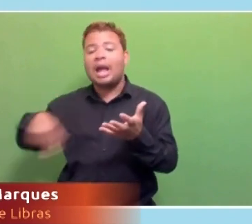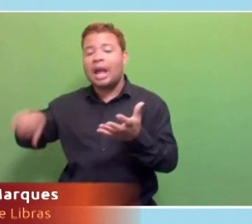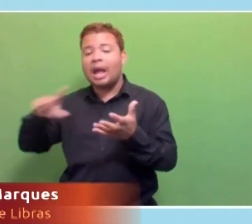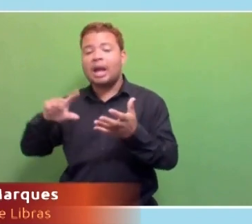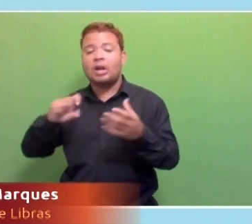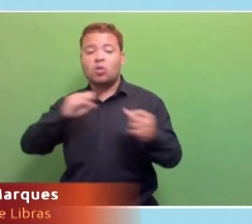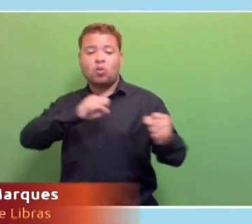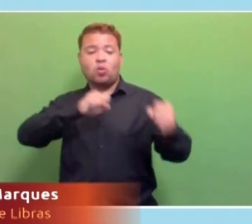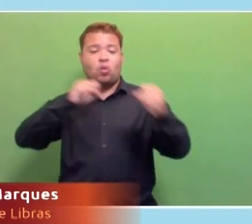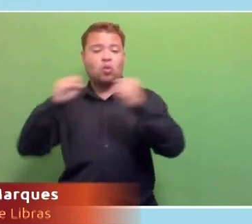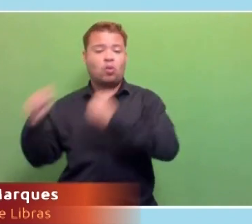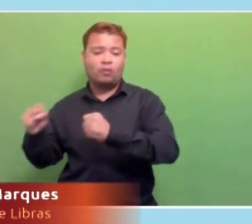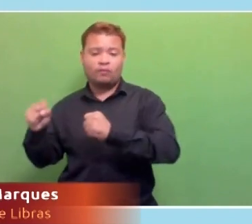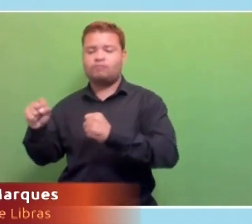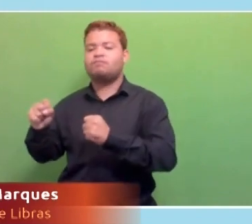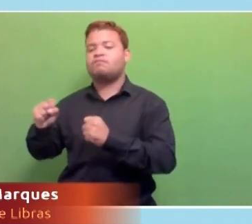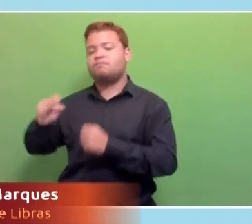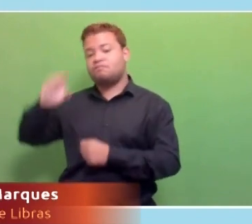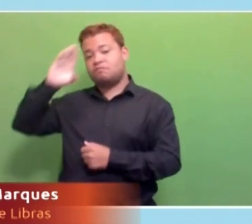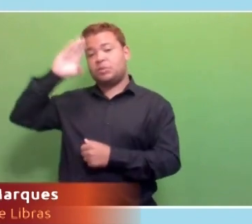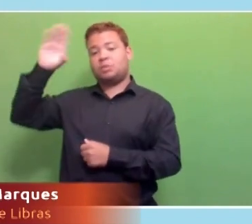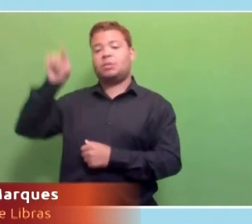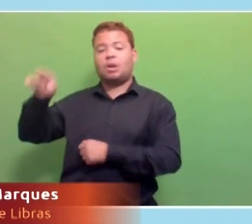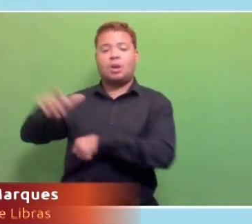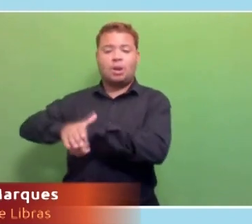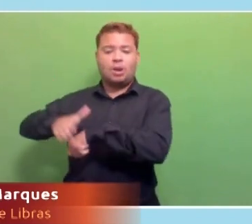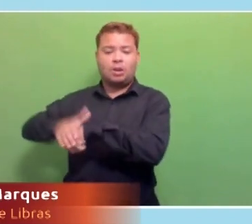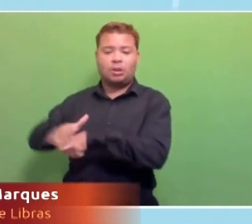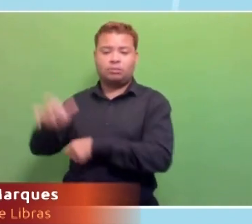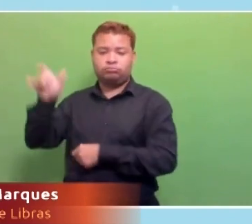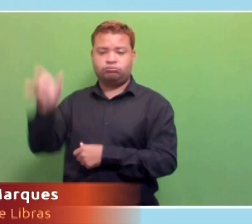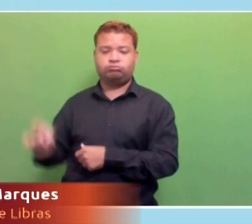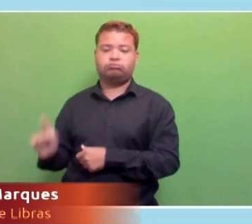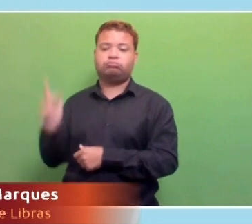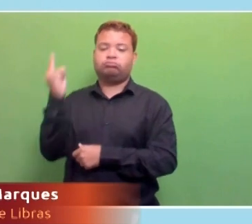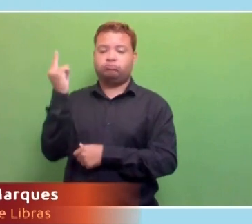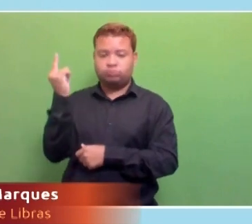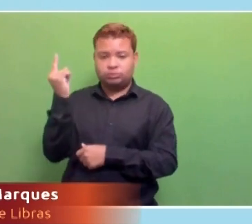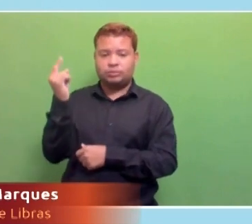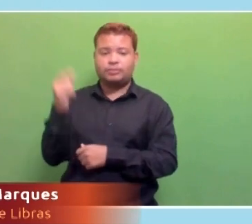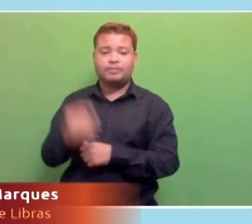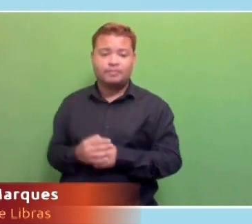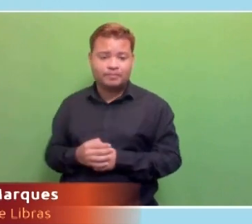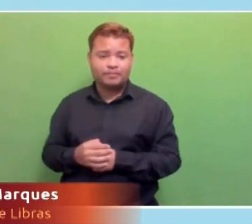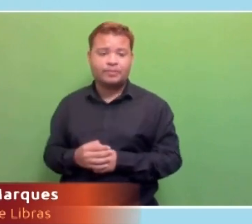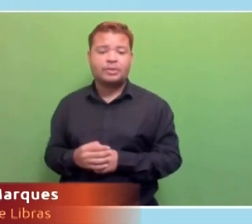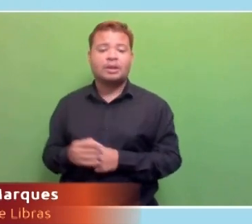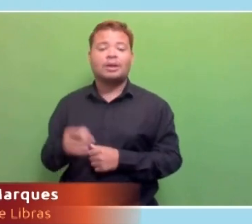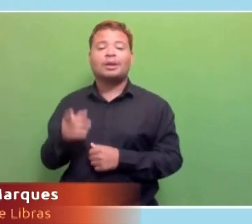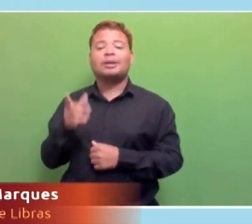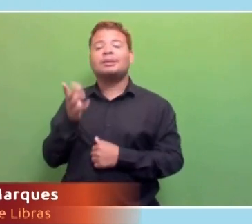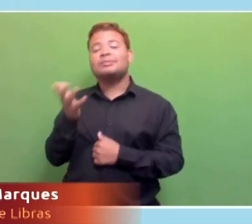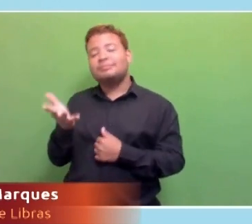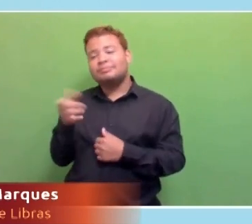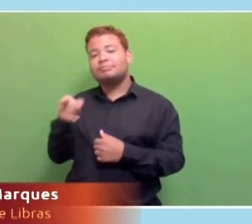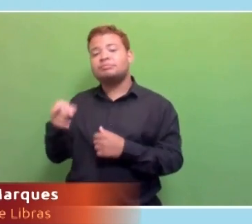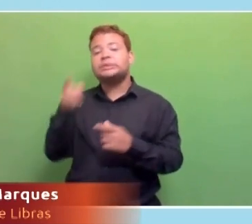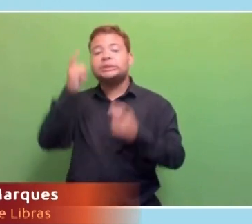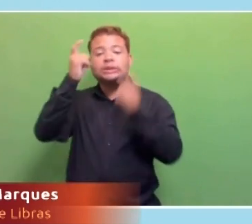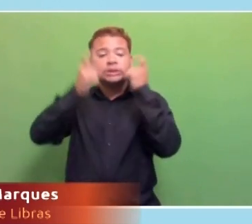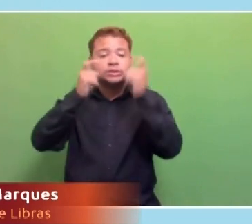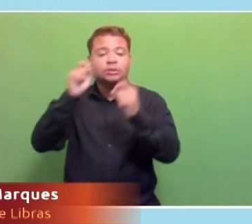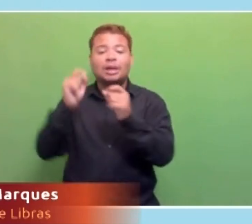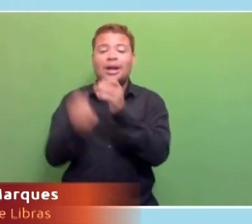é a utilização claramente da questão vital para Israel, que é a questão da criação de um Estado palestino,